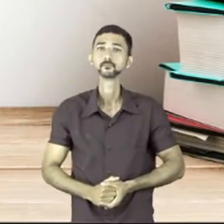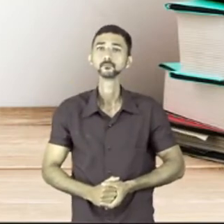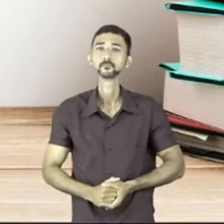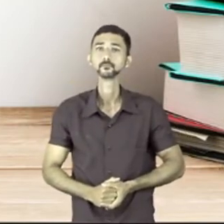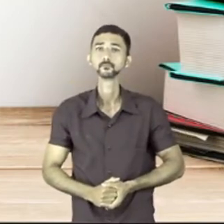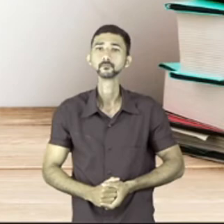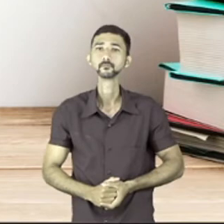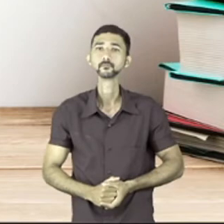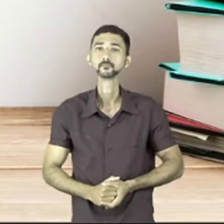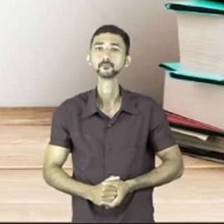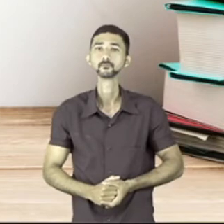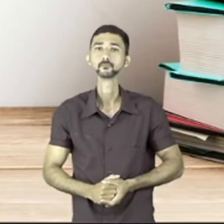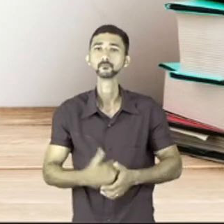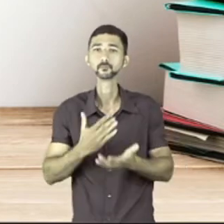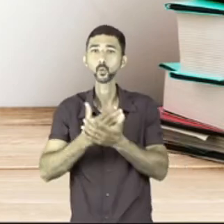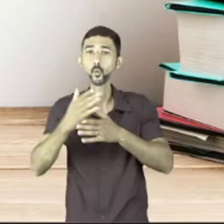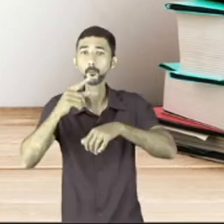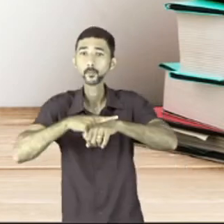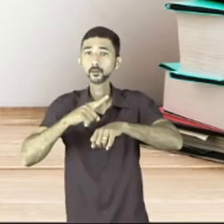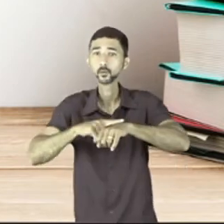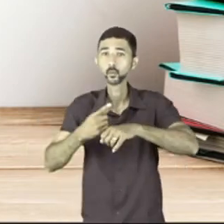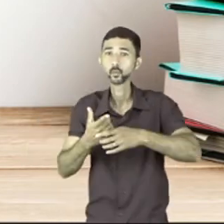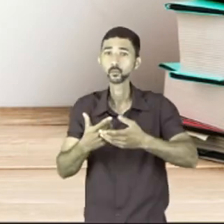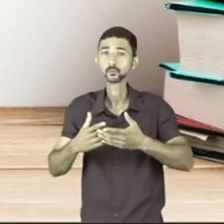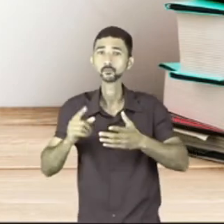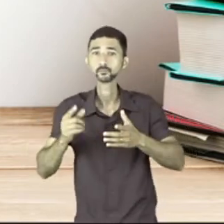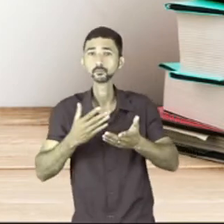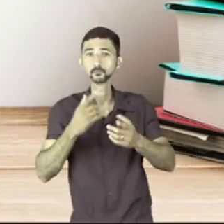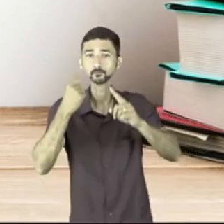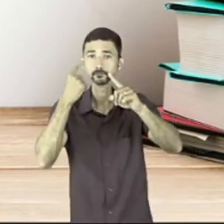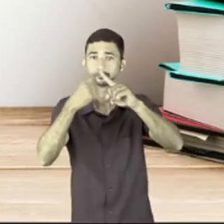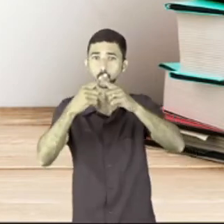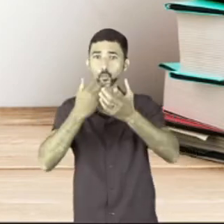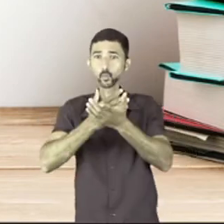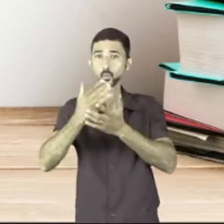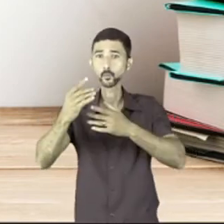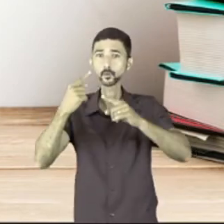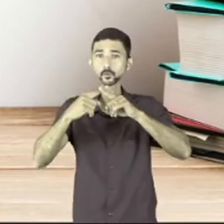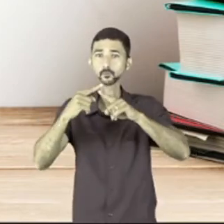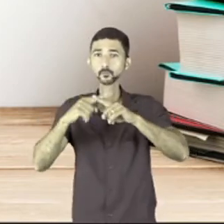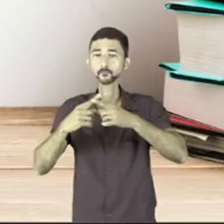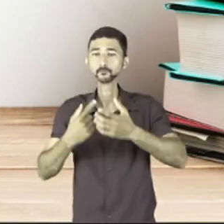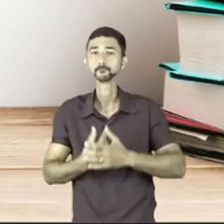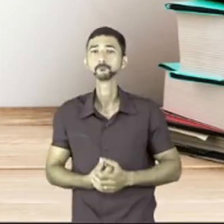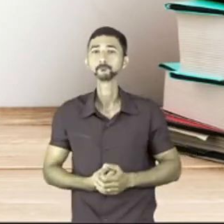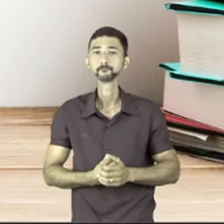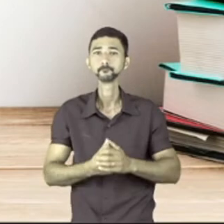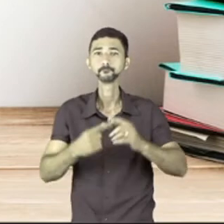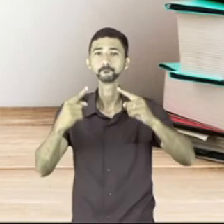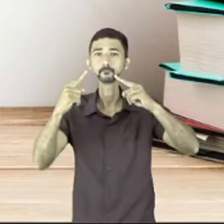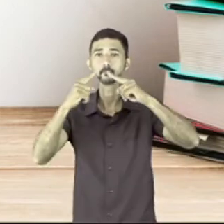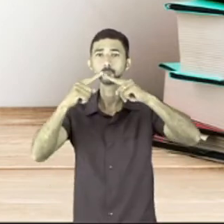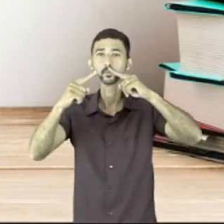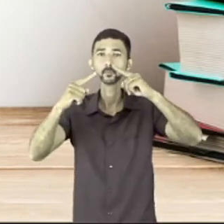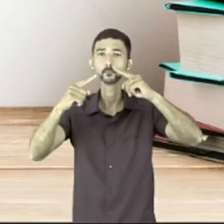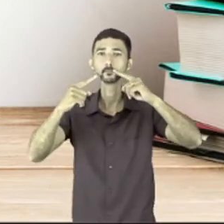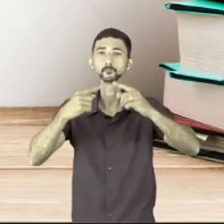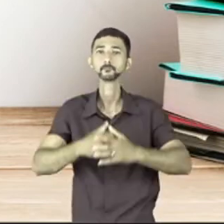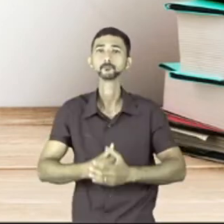No momento em que as duas lutadoras elas fazem esse toque no início, esse toque das pontas das